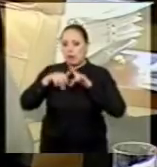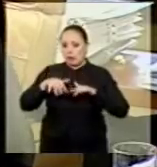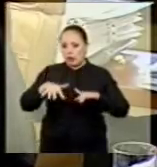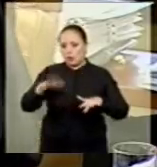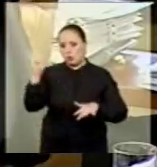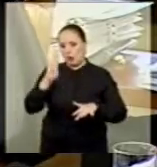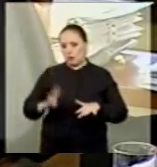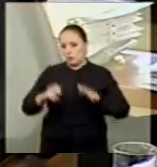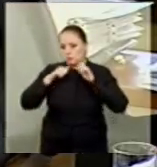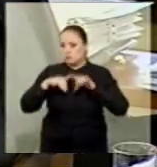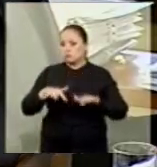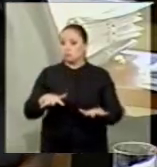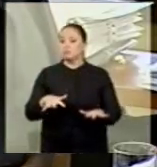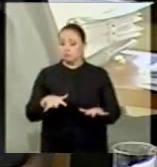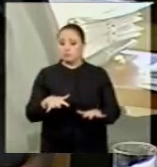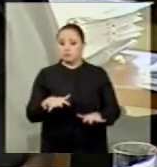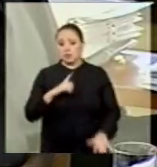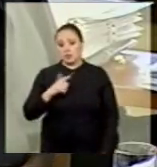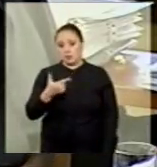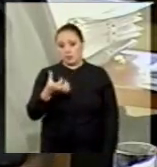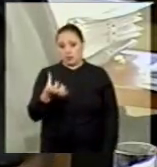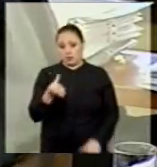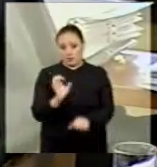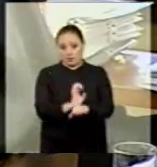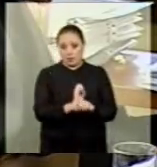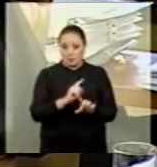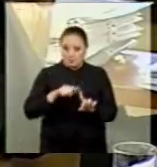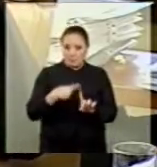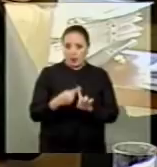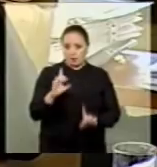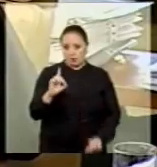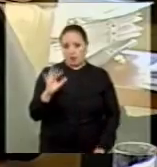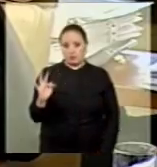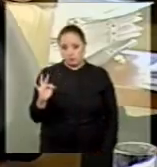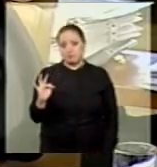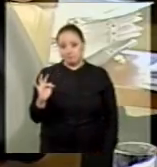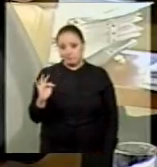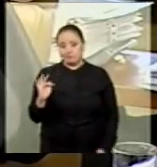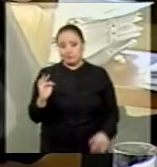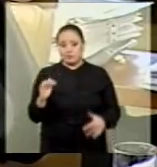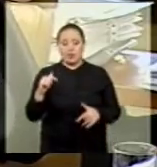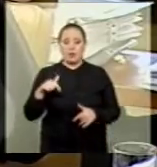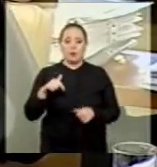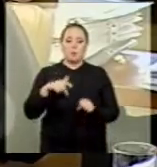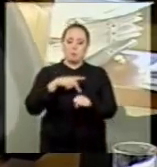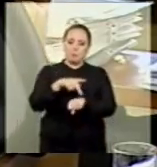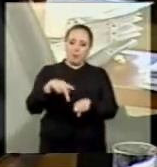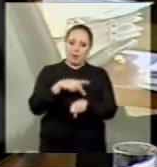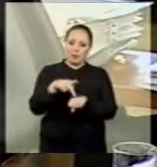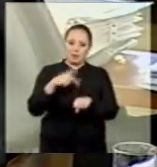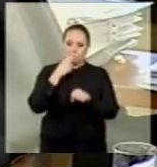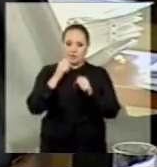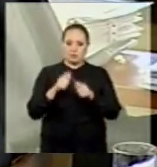Federativa, com 26 estados, Distrito Federal, e um país que é um